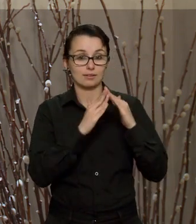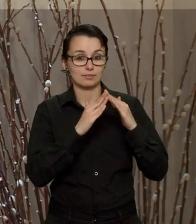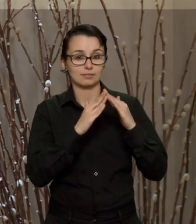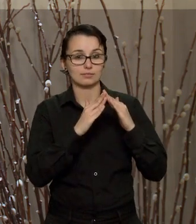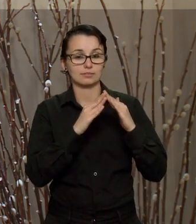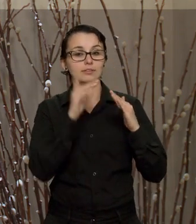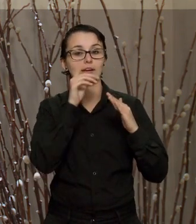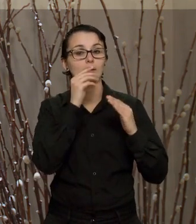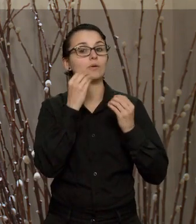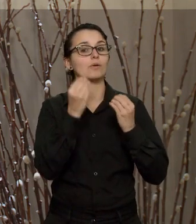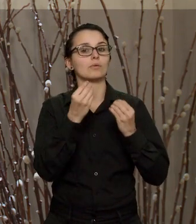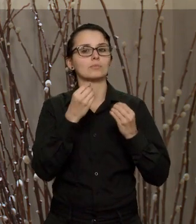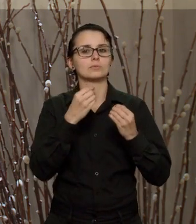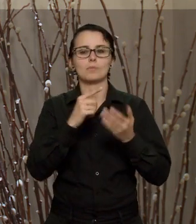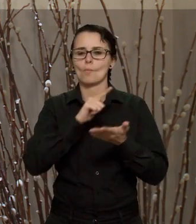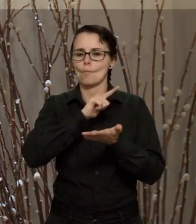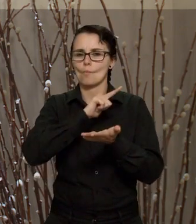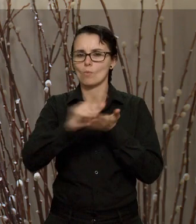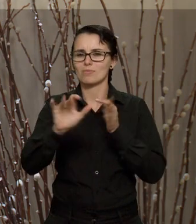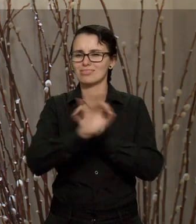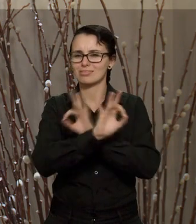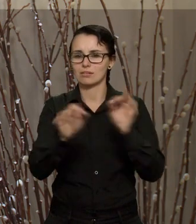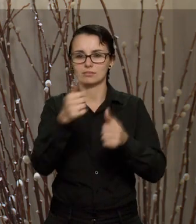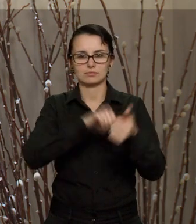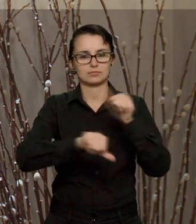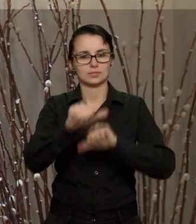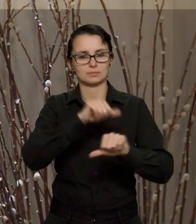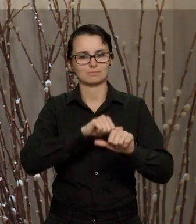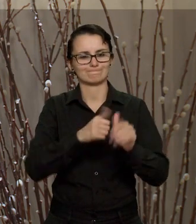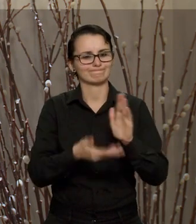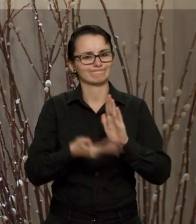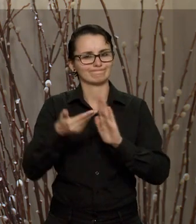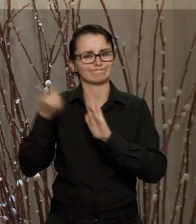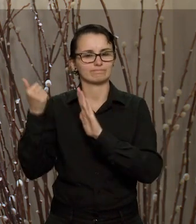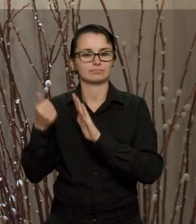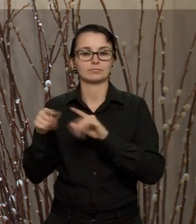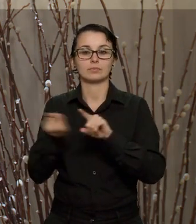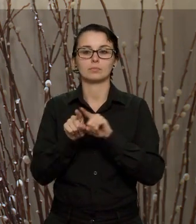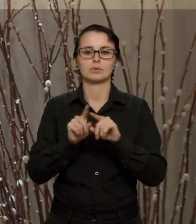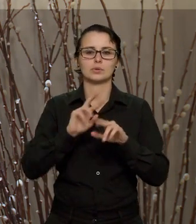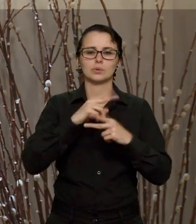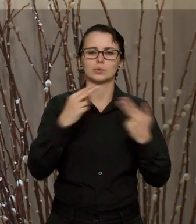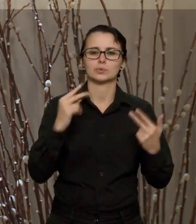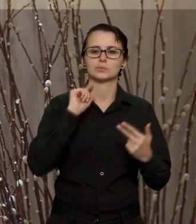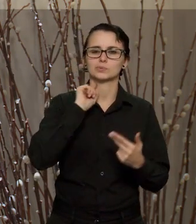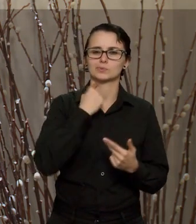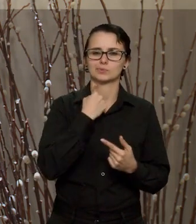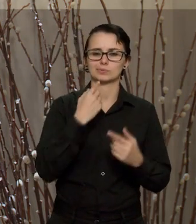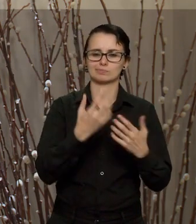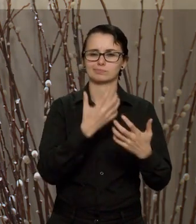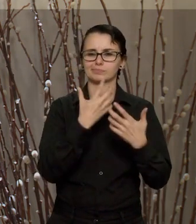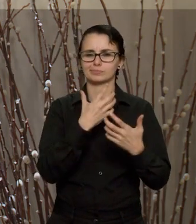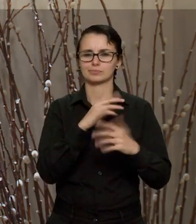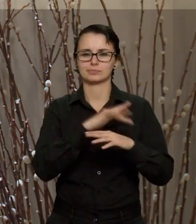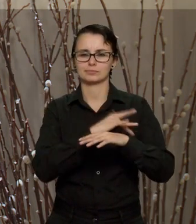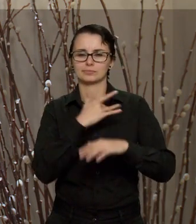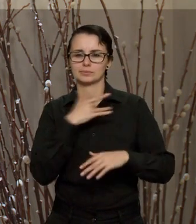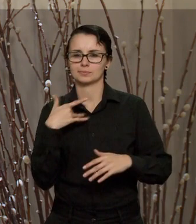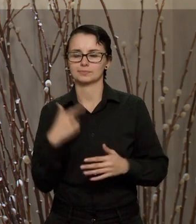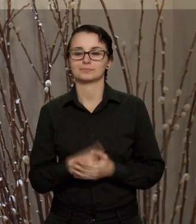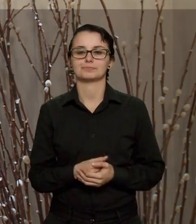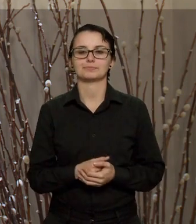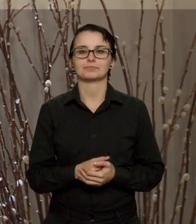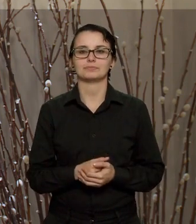doméstico, a água deve ser isenta de substâncias químicas e organismos prejudiciais à saúde, possuir